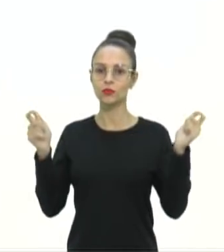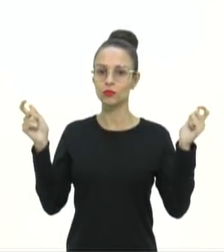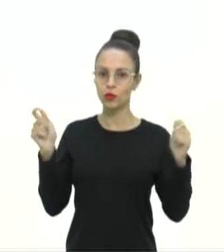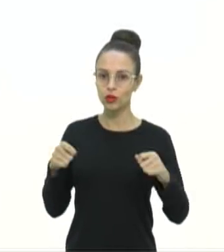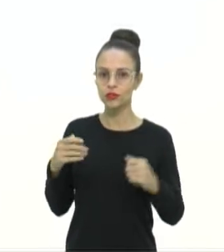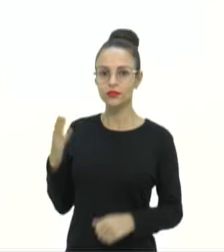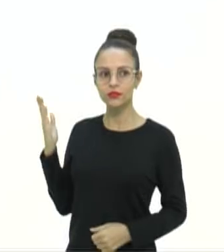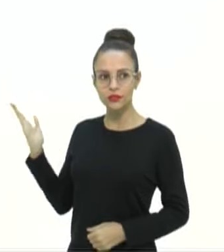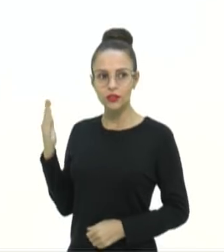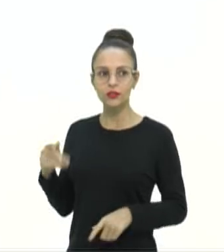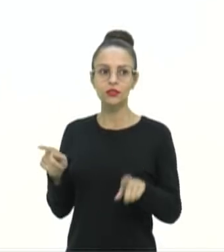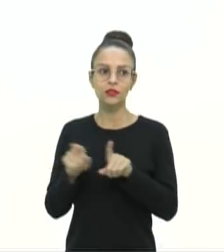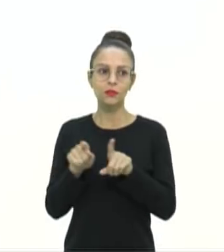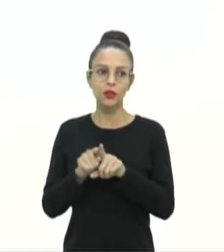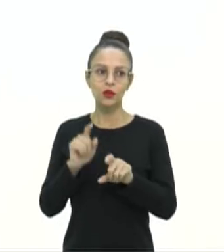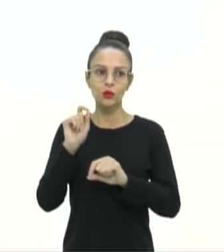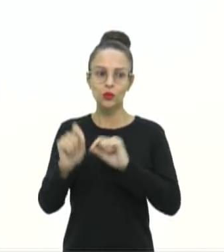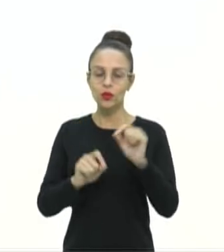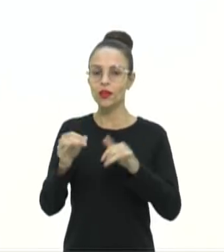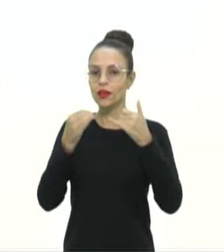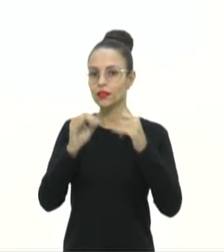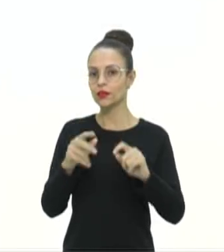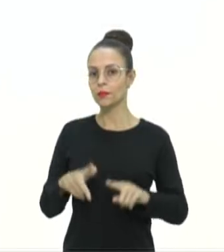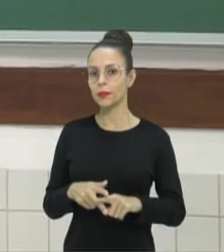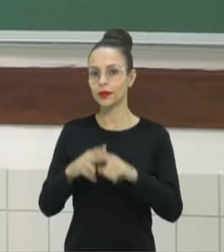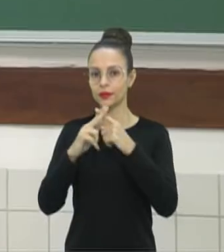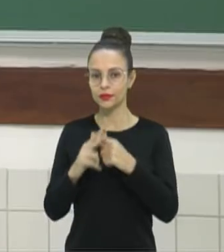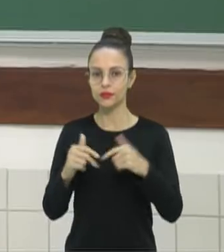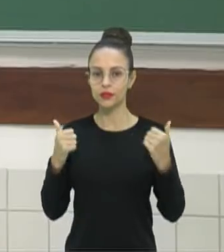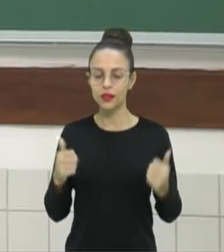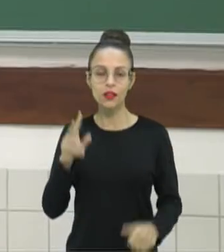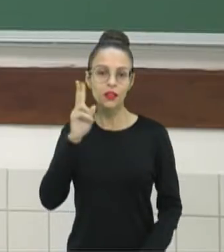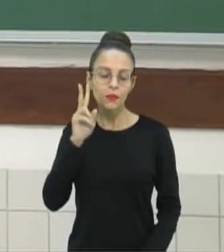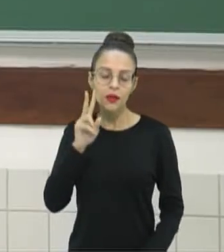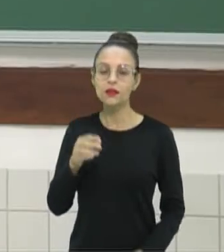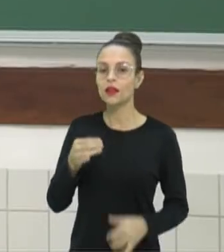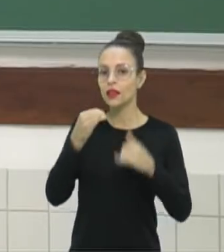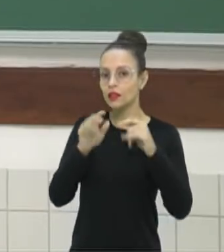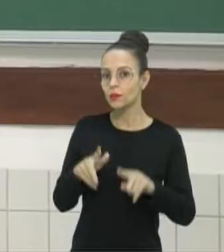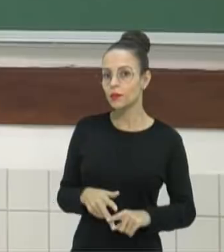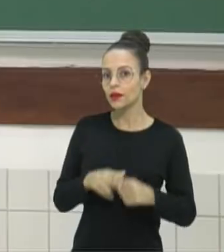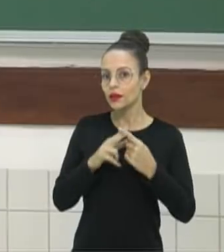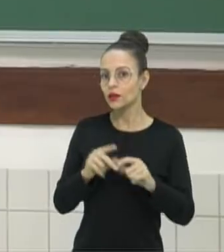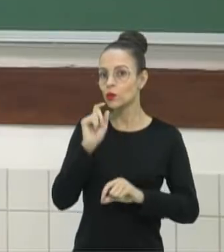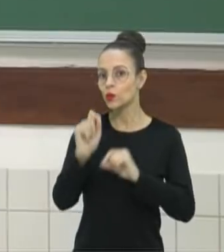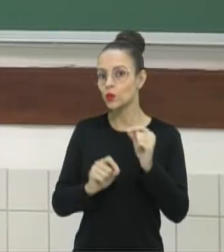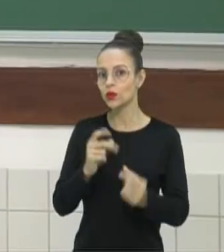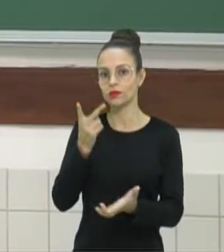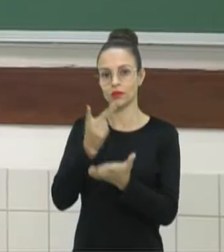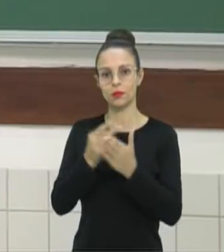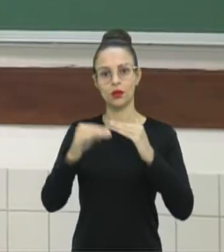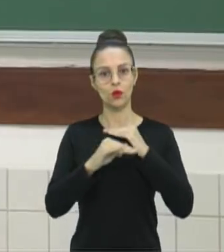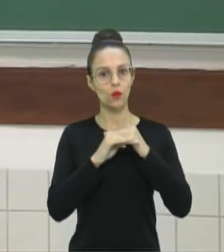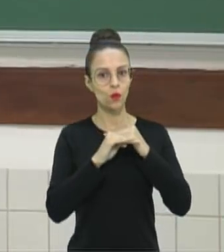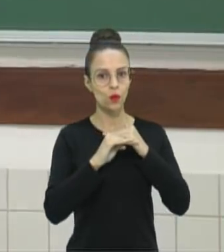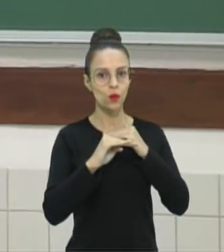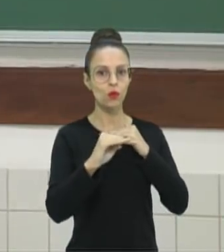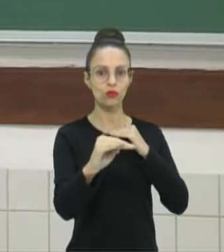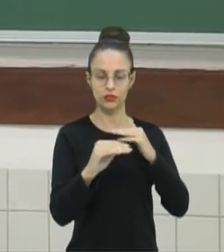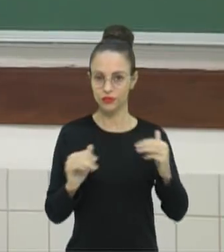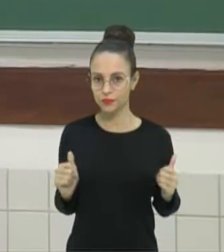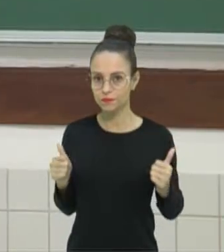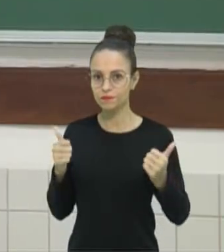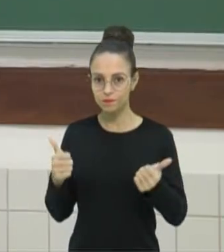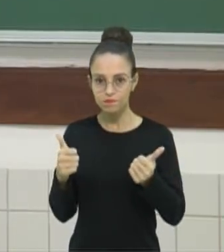potenciais aqui, certo? Falamos sobre a energia mecânica, né? Lembrando que a energia mecânica é sempre conservada, meus